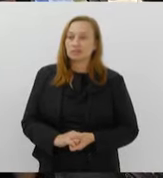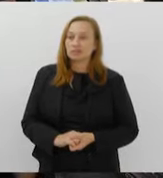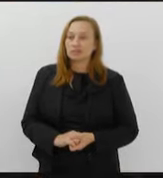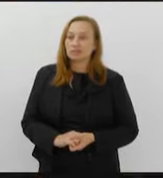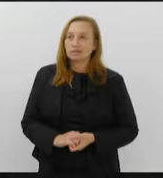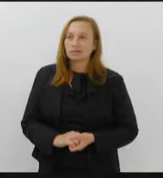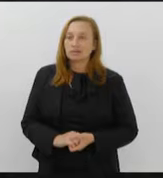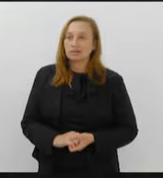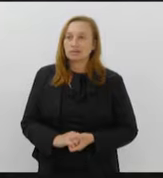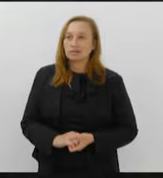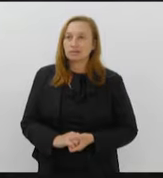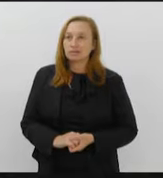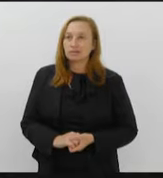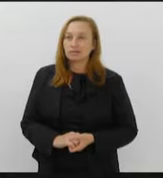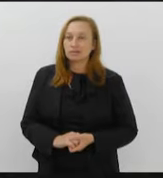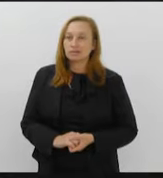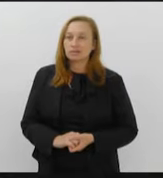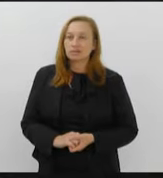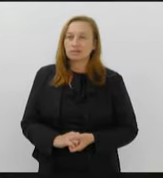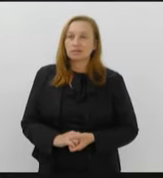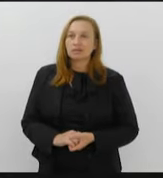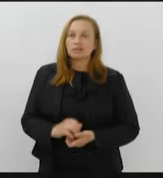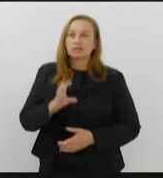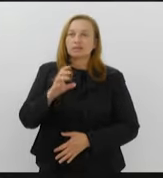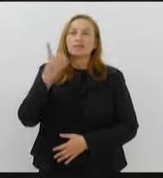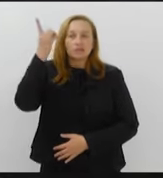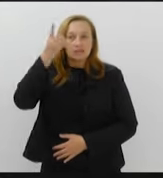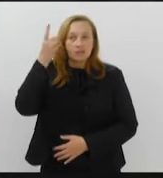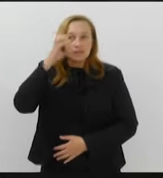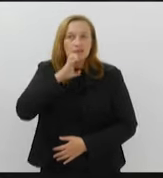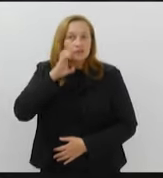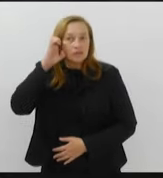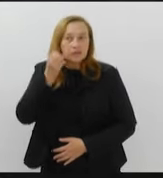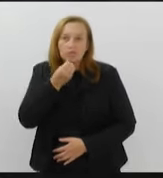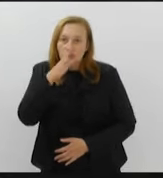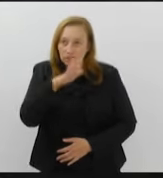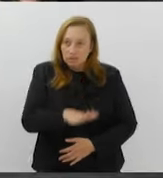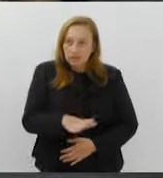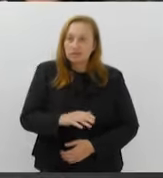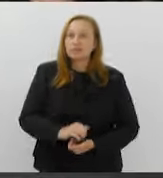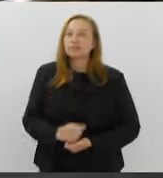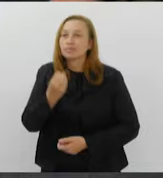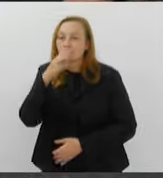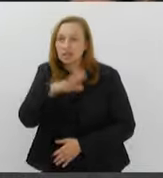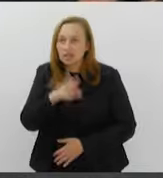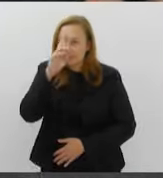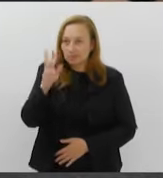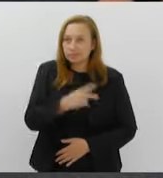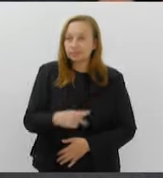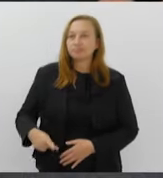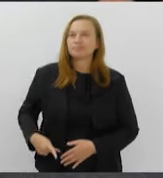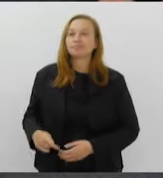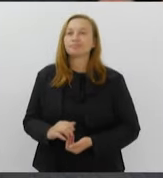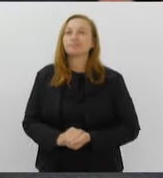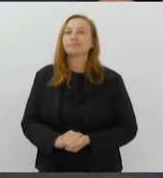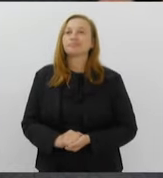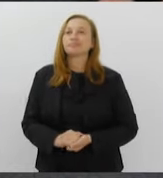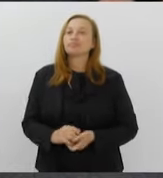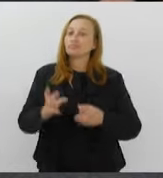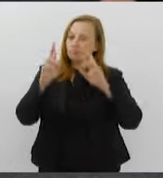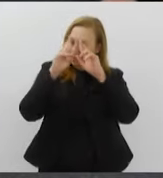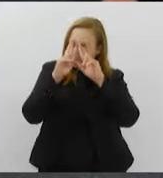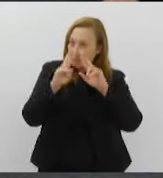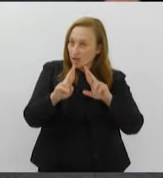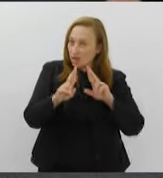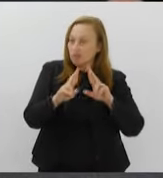é, nossa nobre deputada Érica Takimoto. Boa tarde, Érica Takimoto. Boa tarde, presidente. Você presidente, também. Com todo o respeito